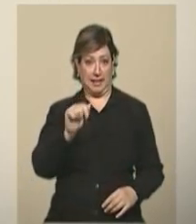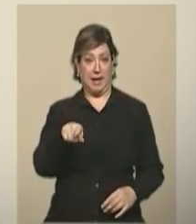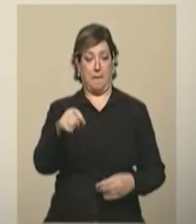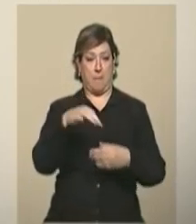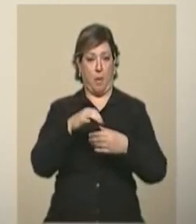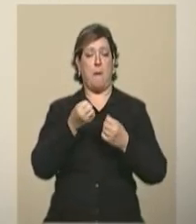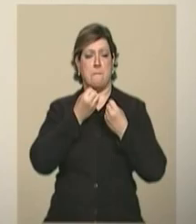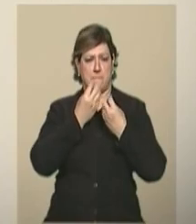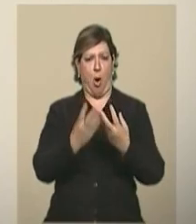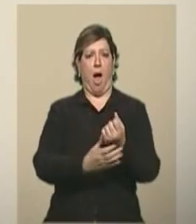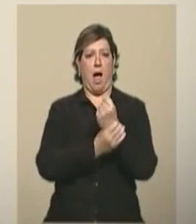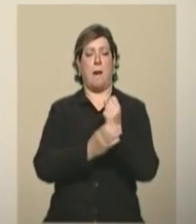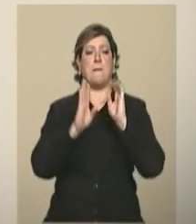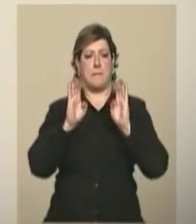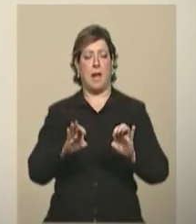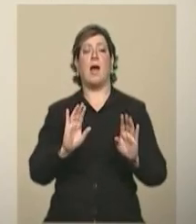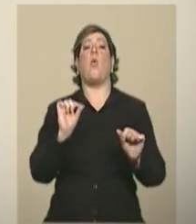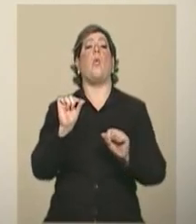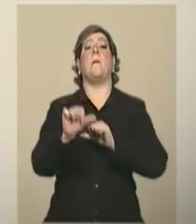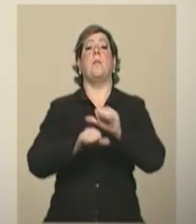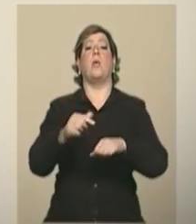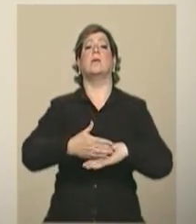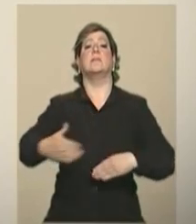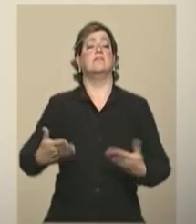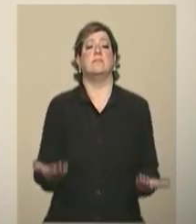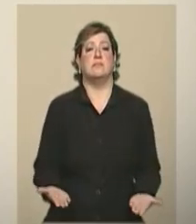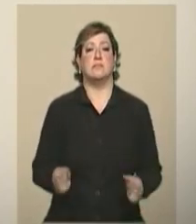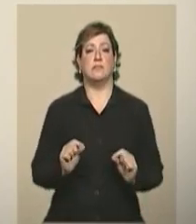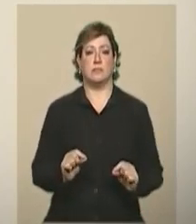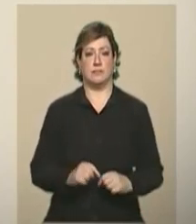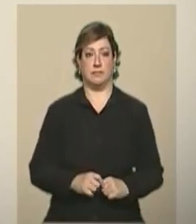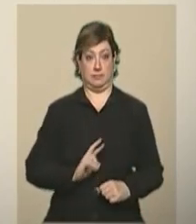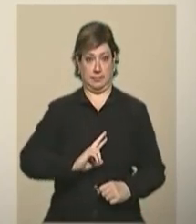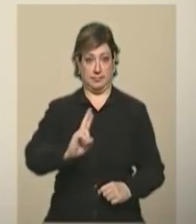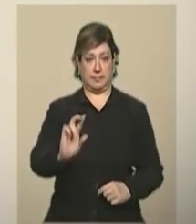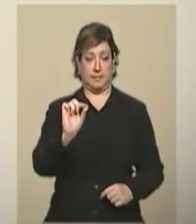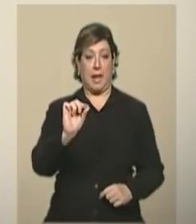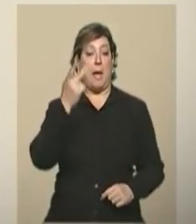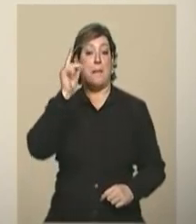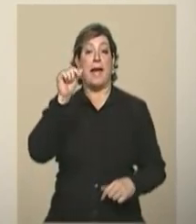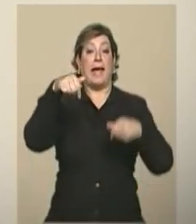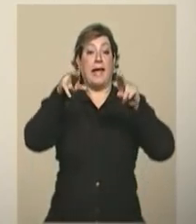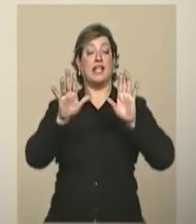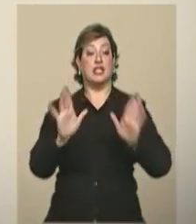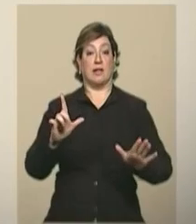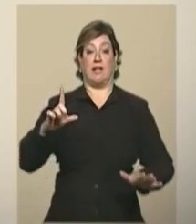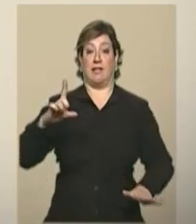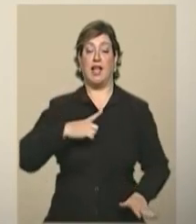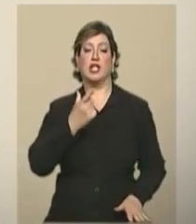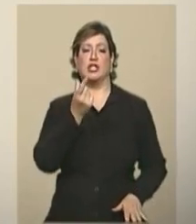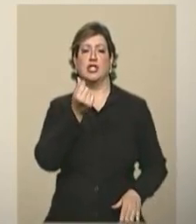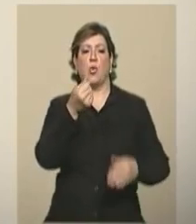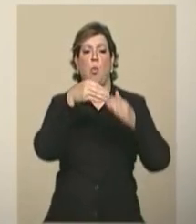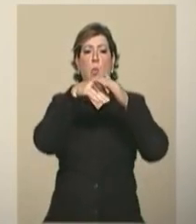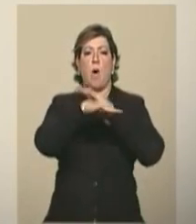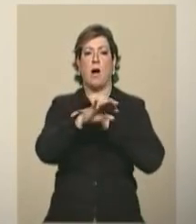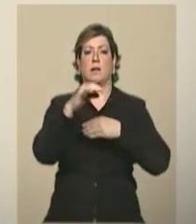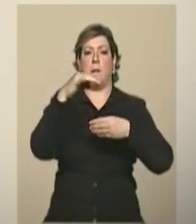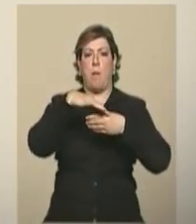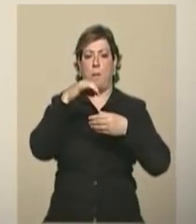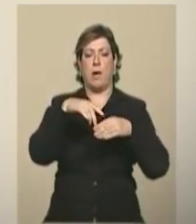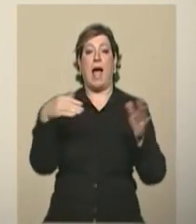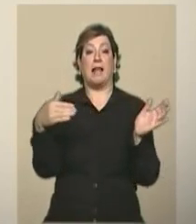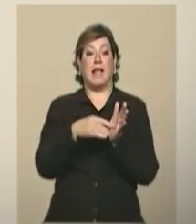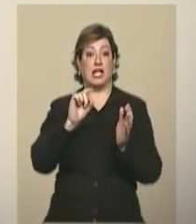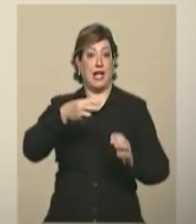explica pra gente o que vai mudar daqui pra frente. Olha, Luciano, para quem já tinha algum dinheiro aplicado na poupança, até o